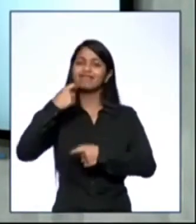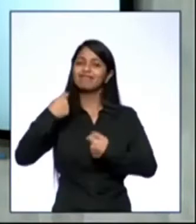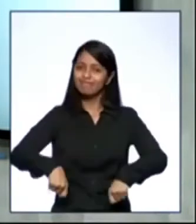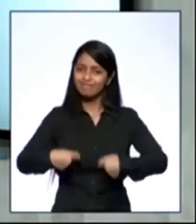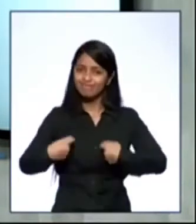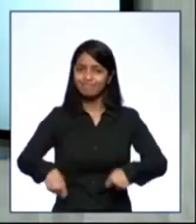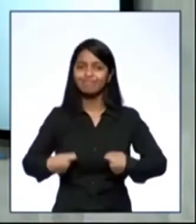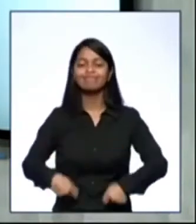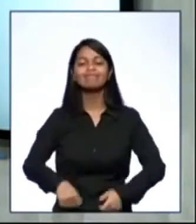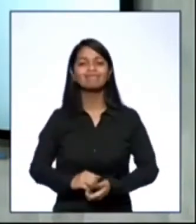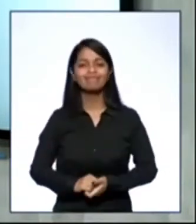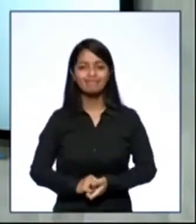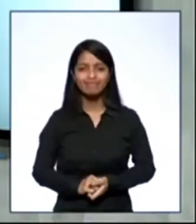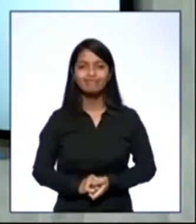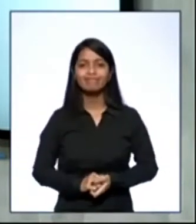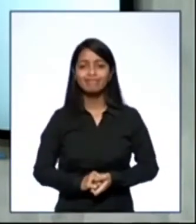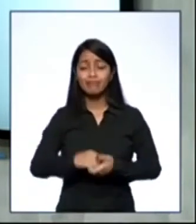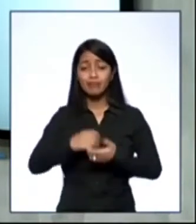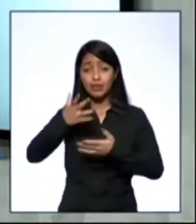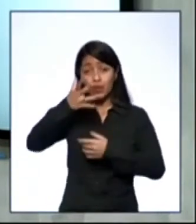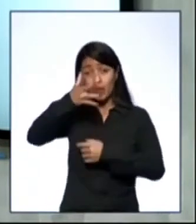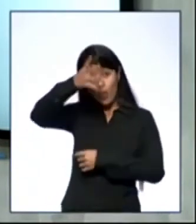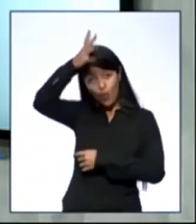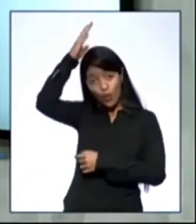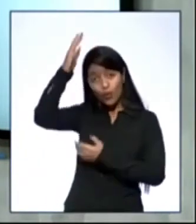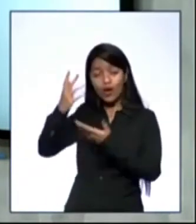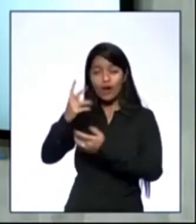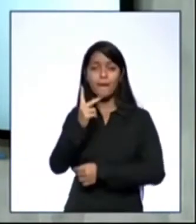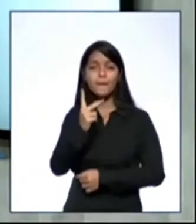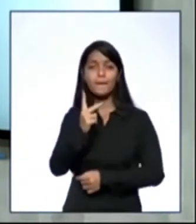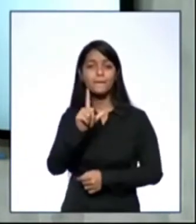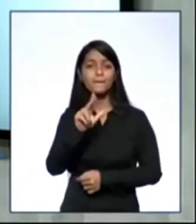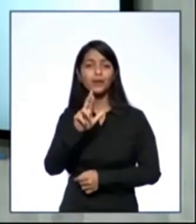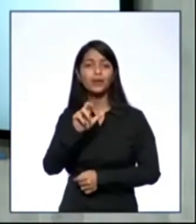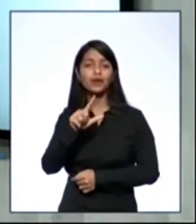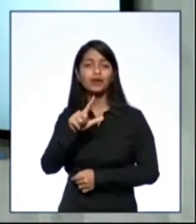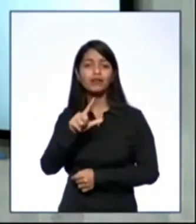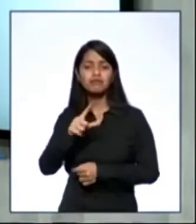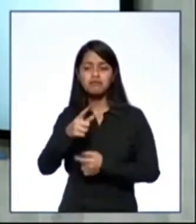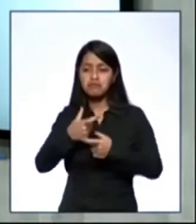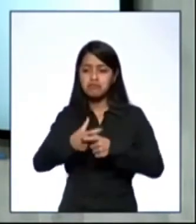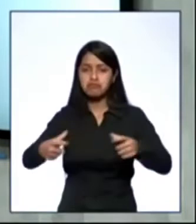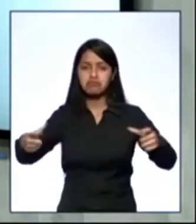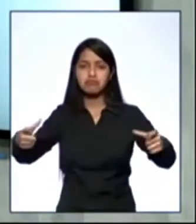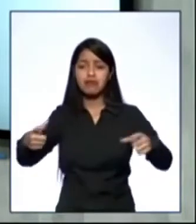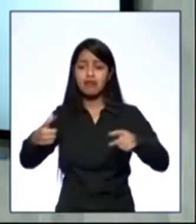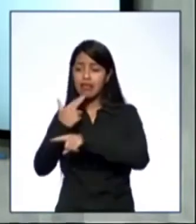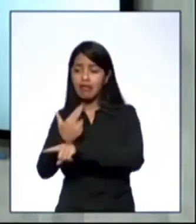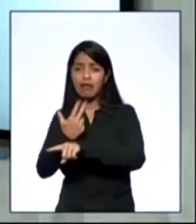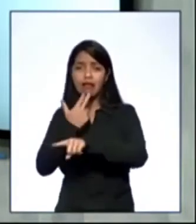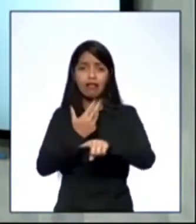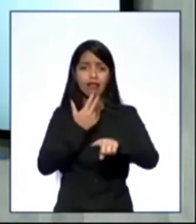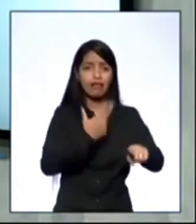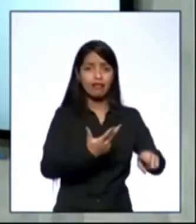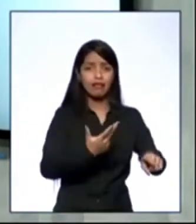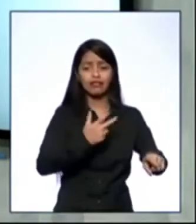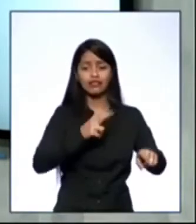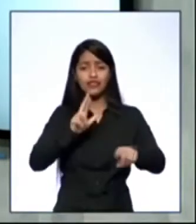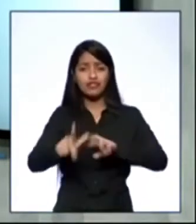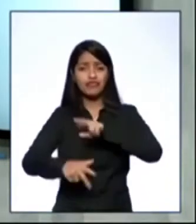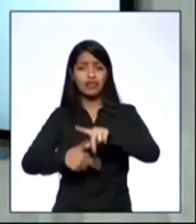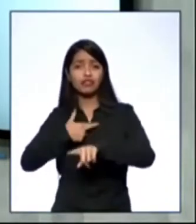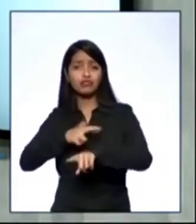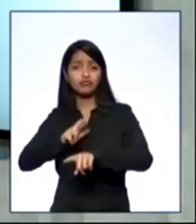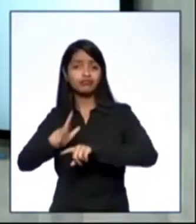diferentes. Roma é, por definição, plural. Por quê? Porque é muito grande. Então vai ter gente que fala língua diferente, religião diferente. Vai ter um monte